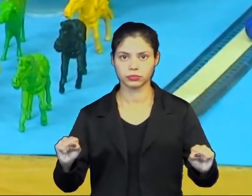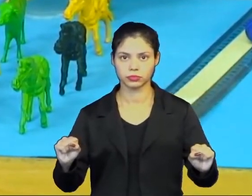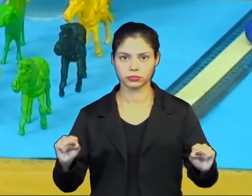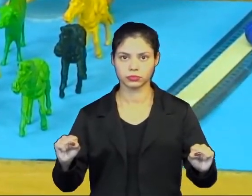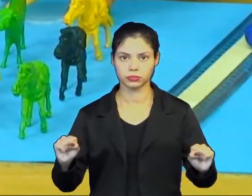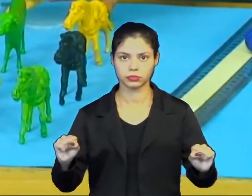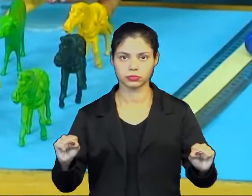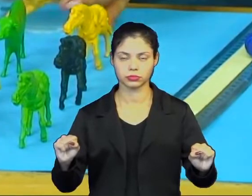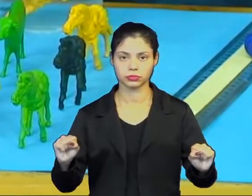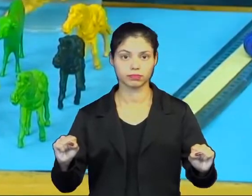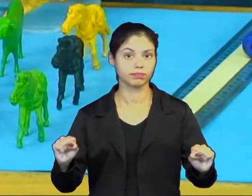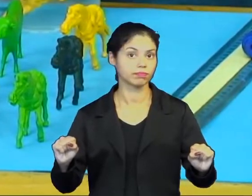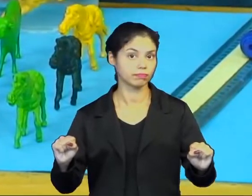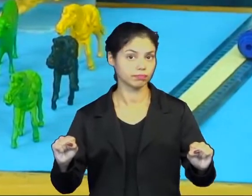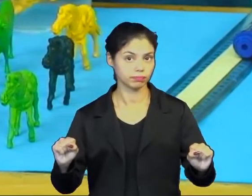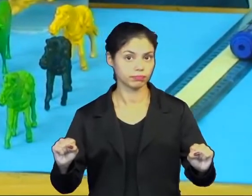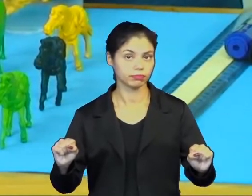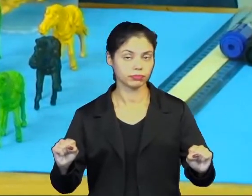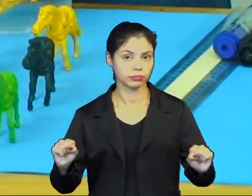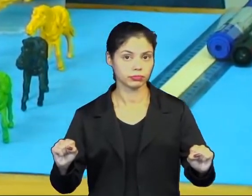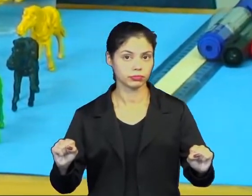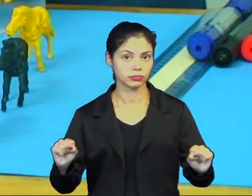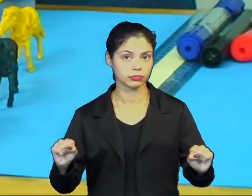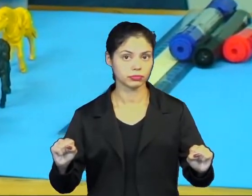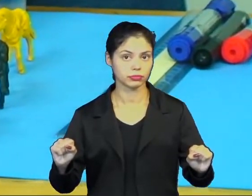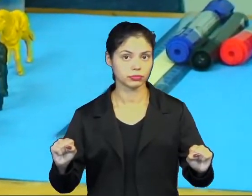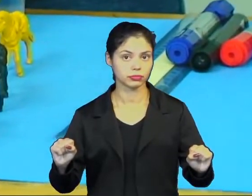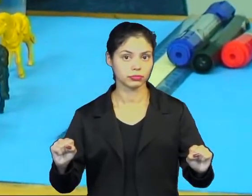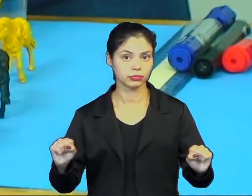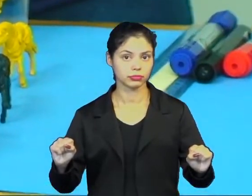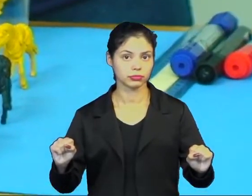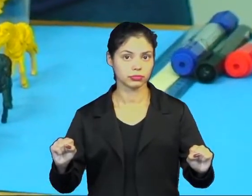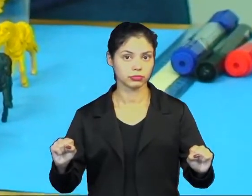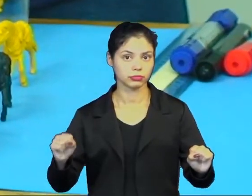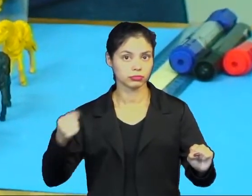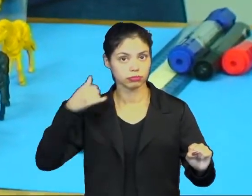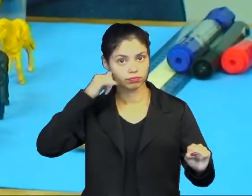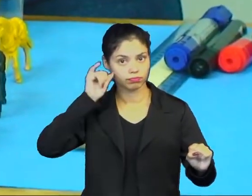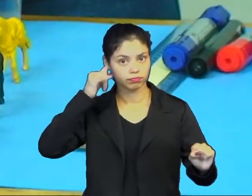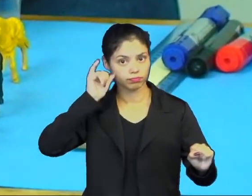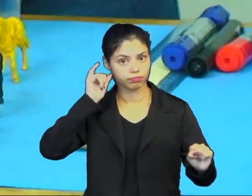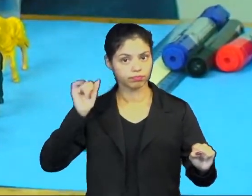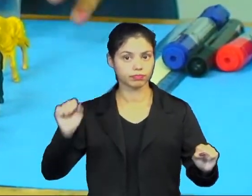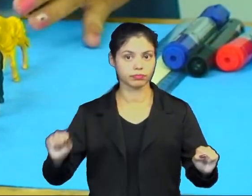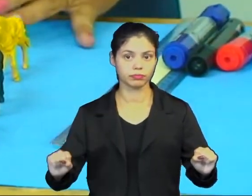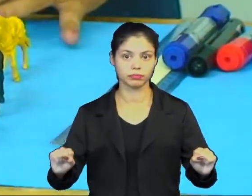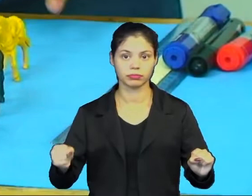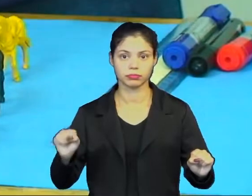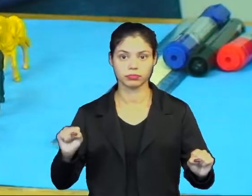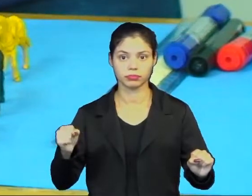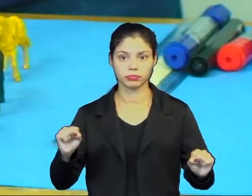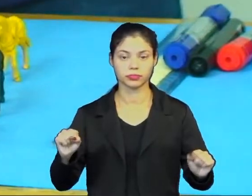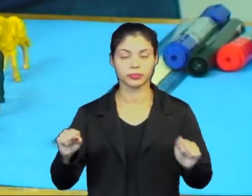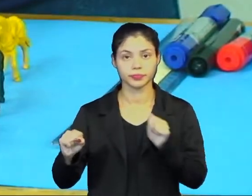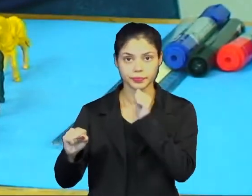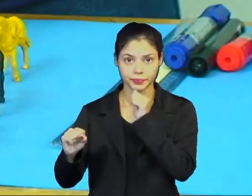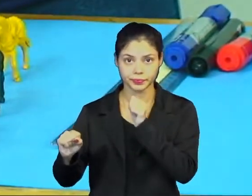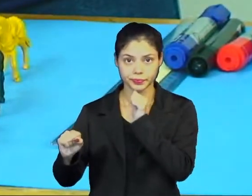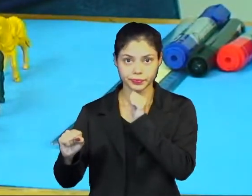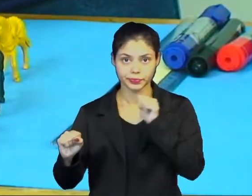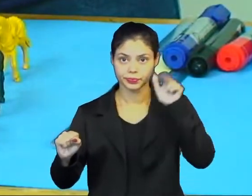e acabou a minha quantidade, a minha coleção de boizinhos. Mas eu ainda